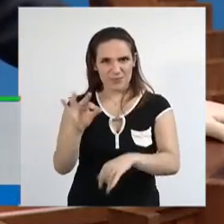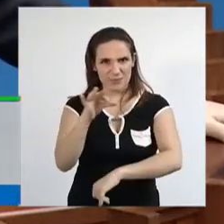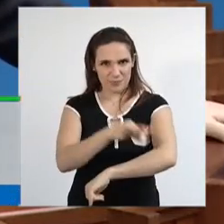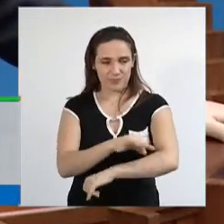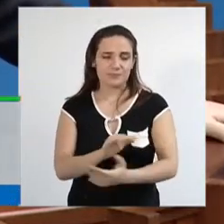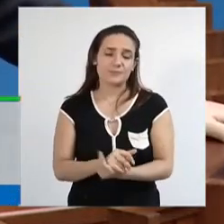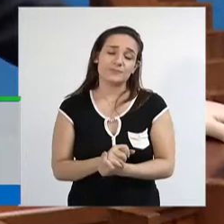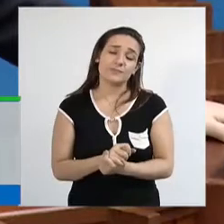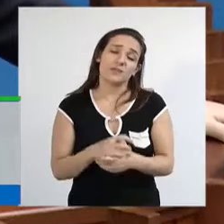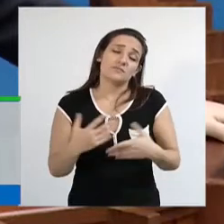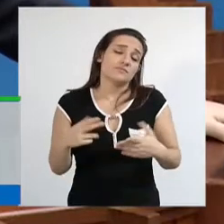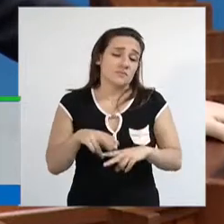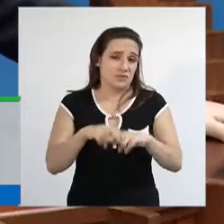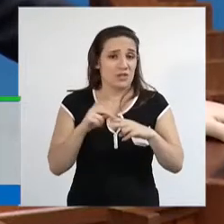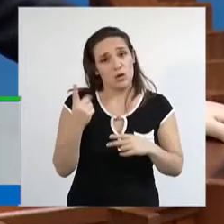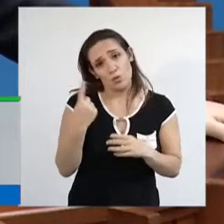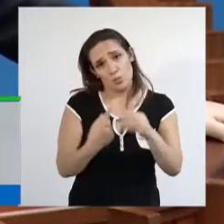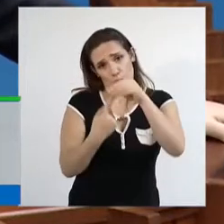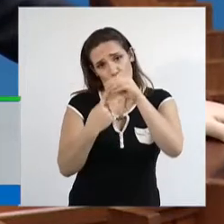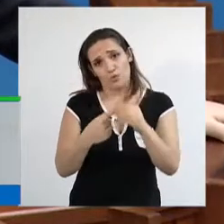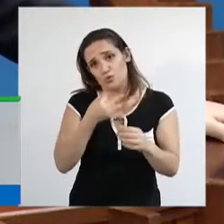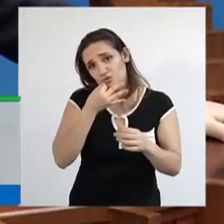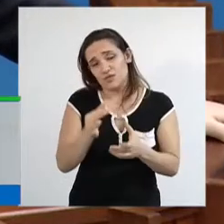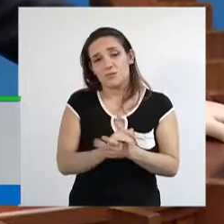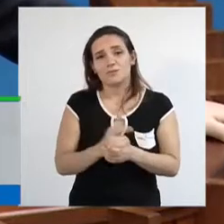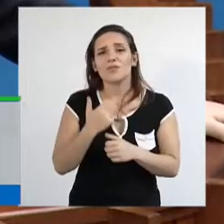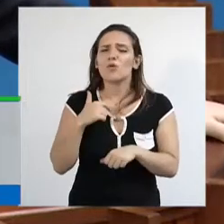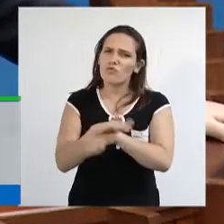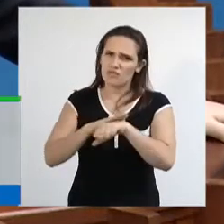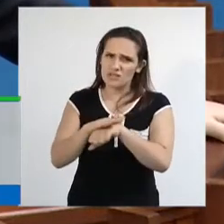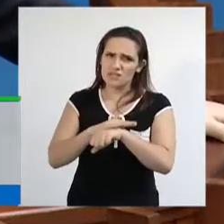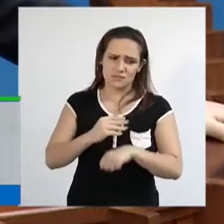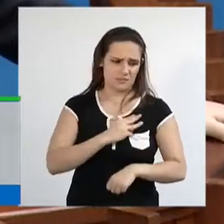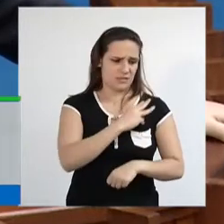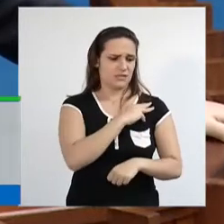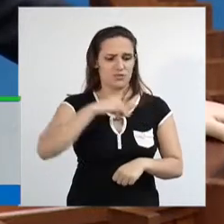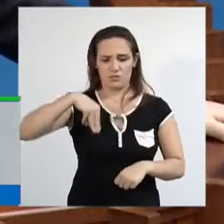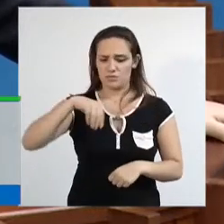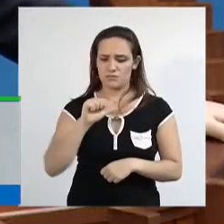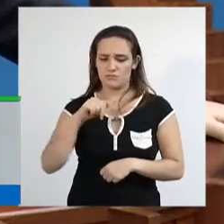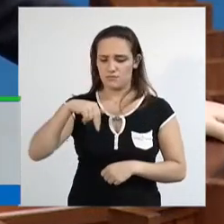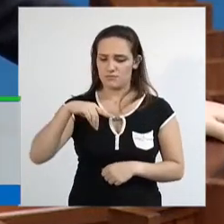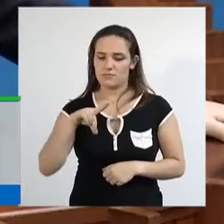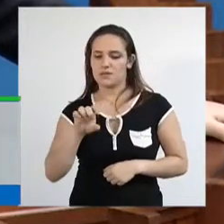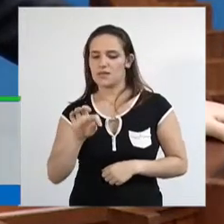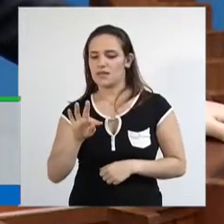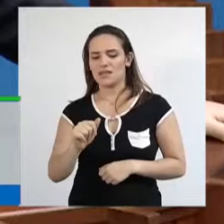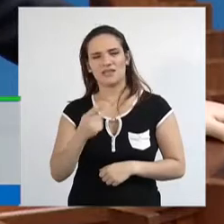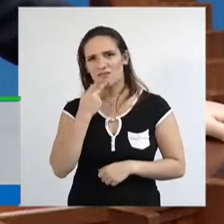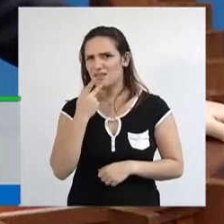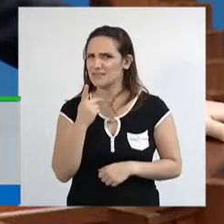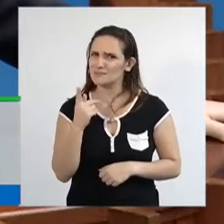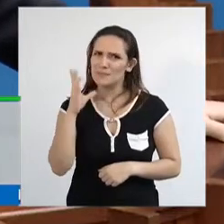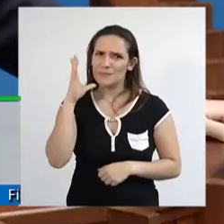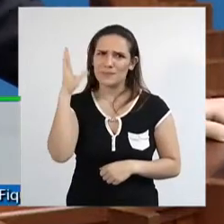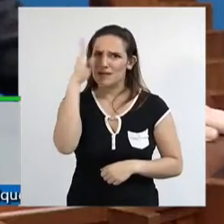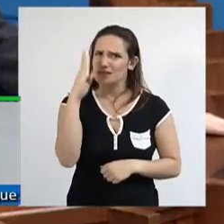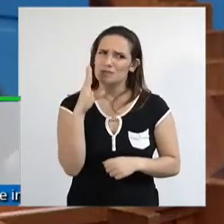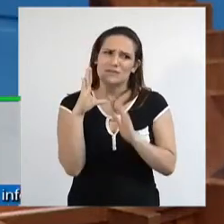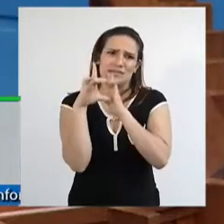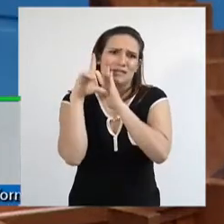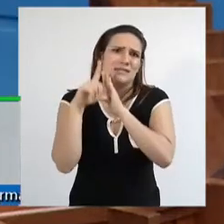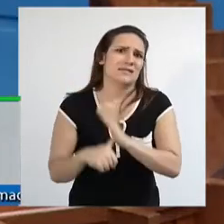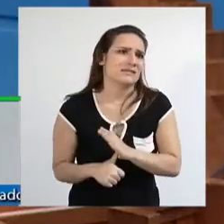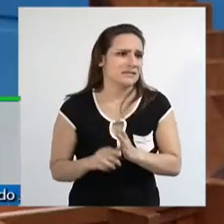Mandetta e cheguei à conclusão do tanto que o Brasil estava em descompasso. Na